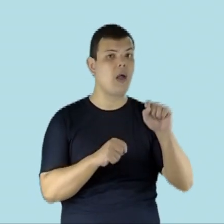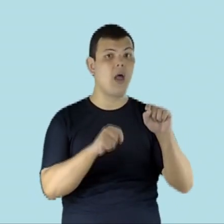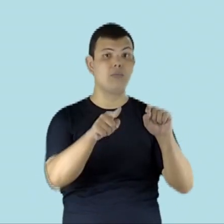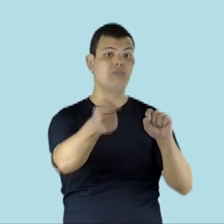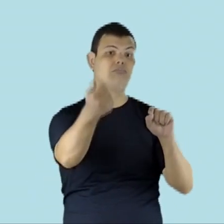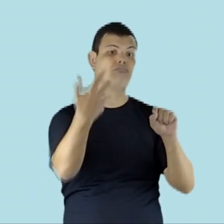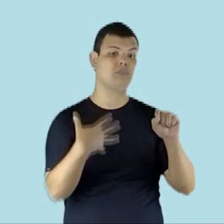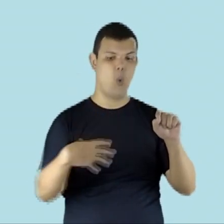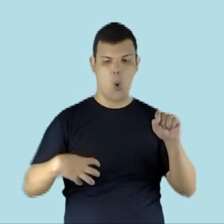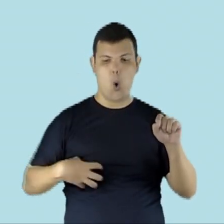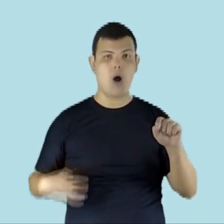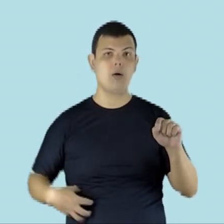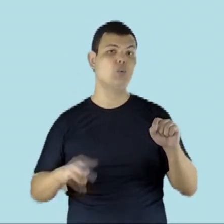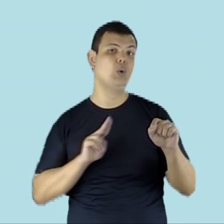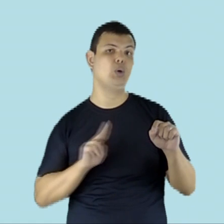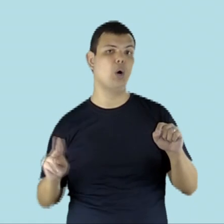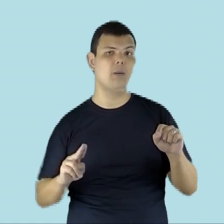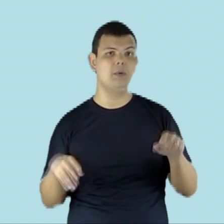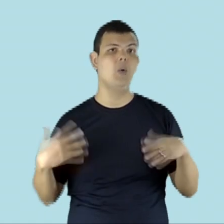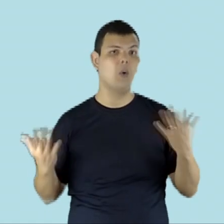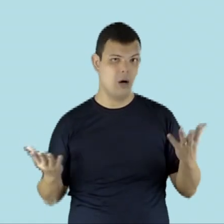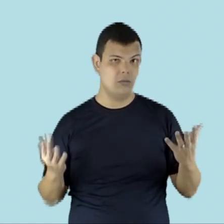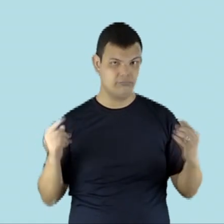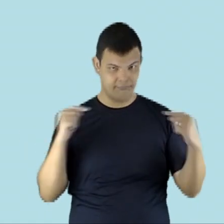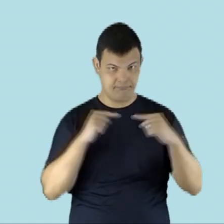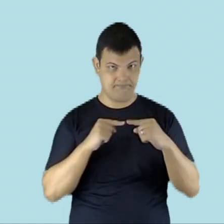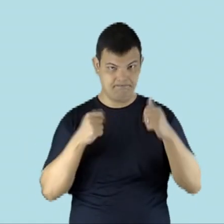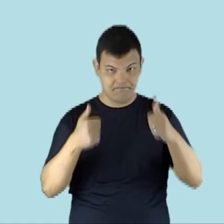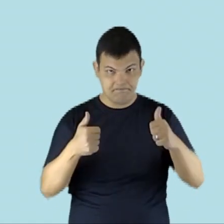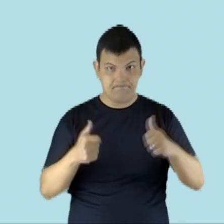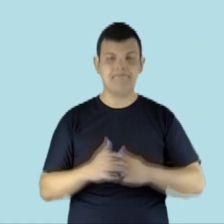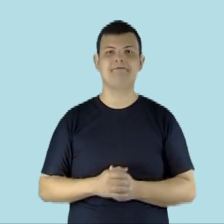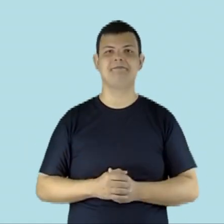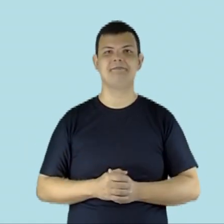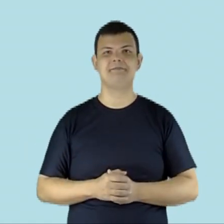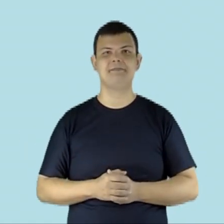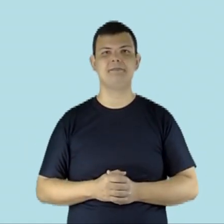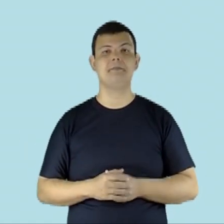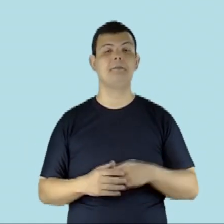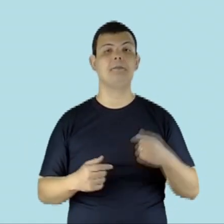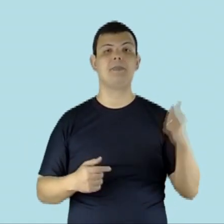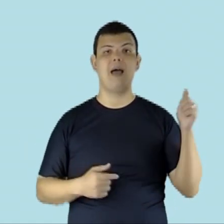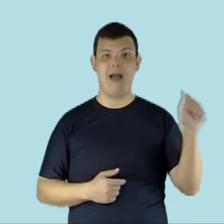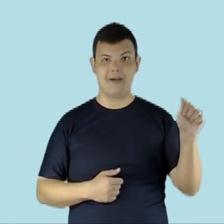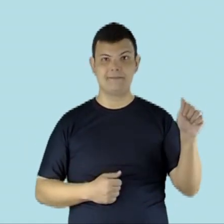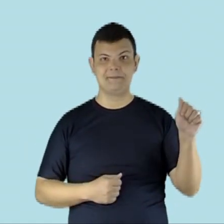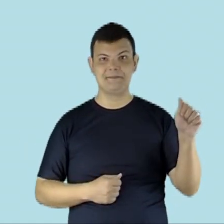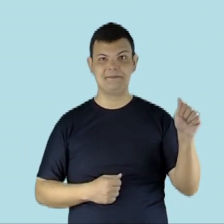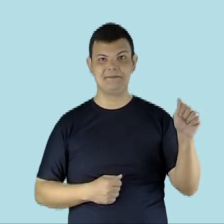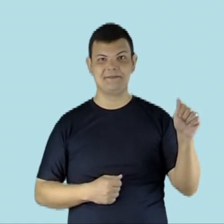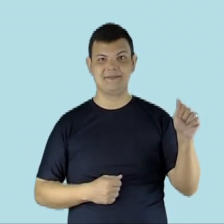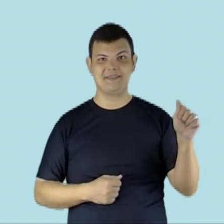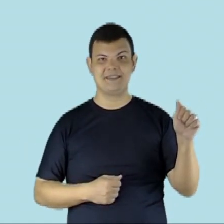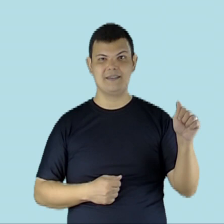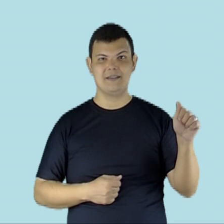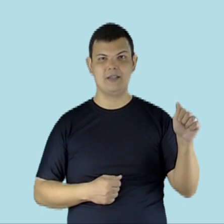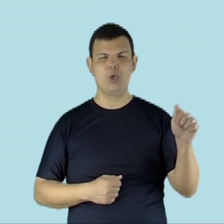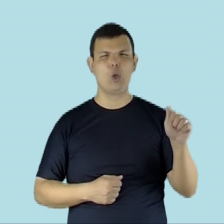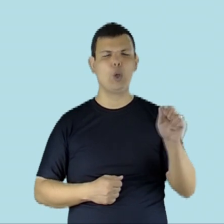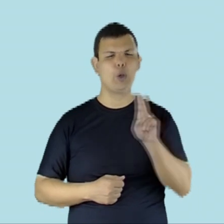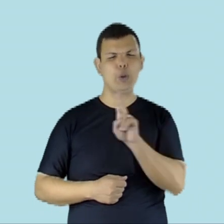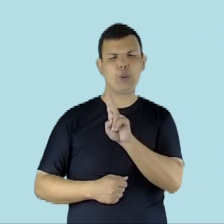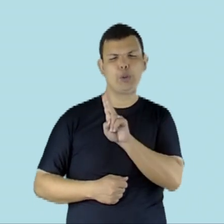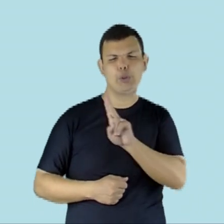mim qual o órgão que realiza essa função, tá bom? Vamos lá. Primeira função. Como é o nome